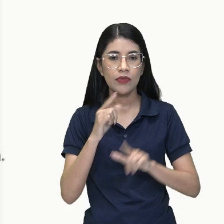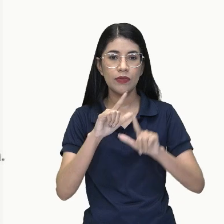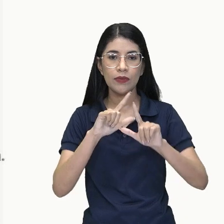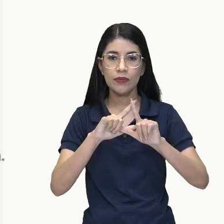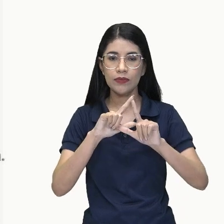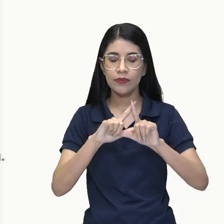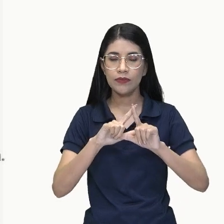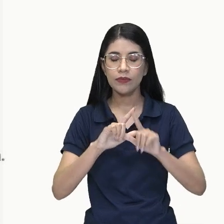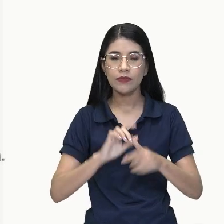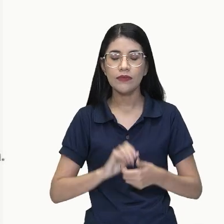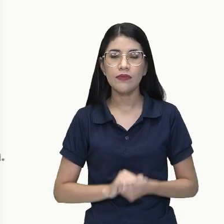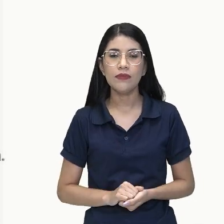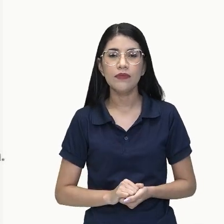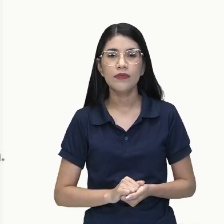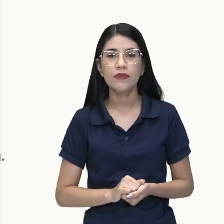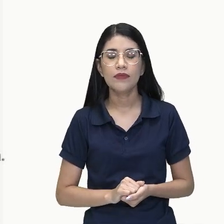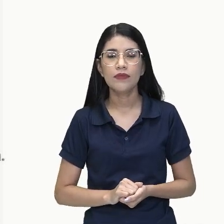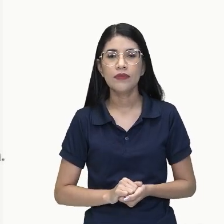Então,